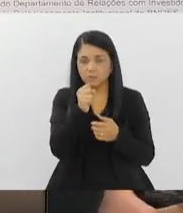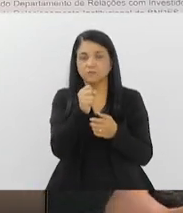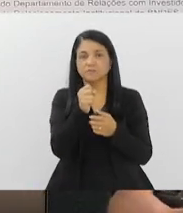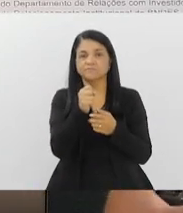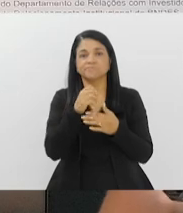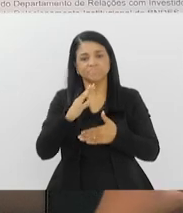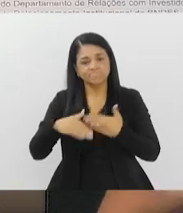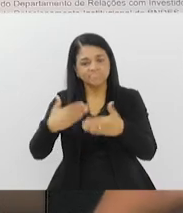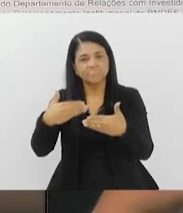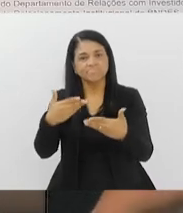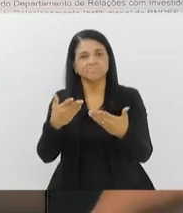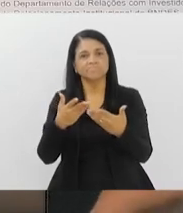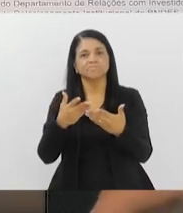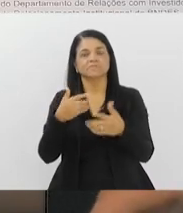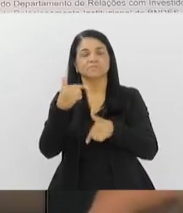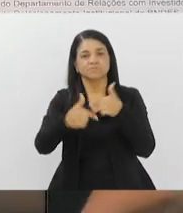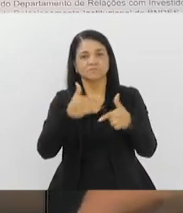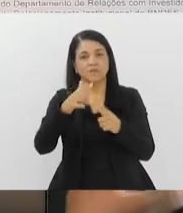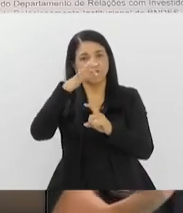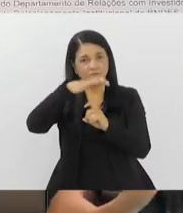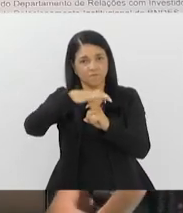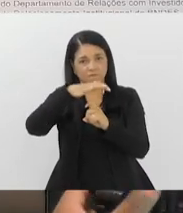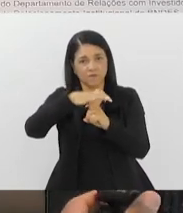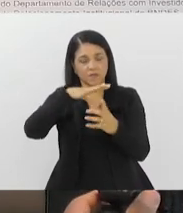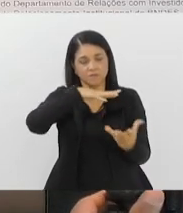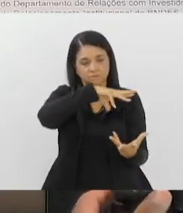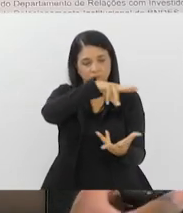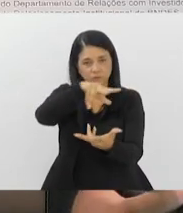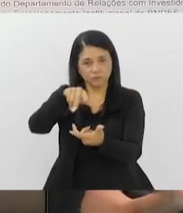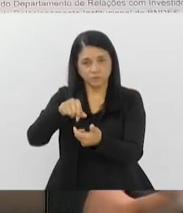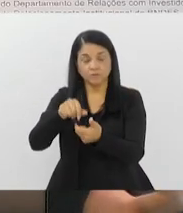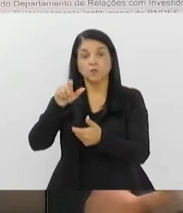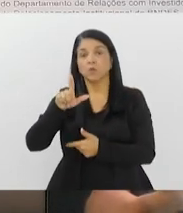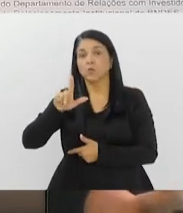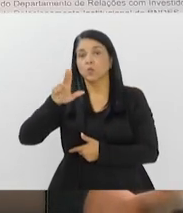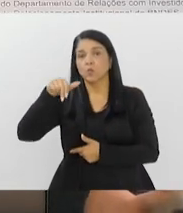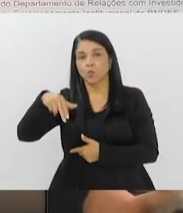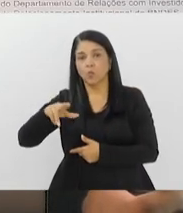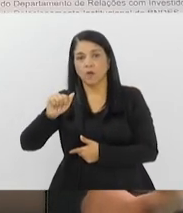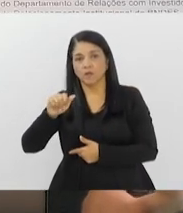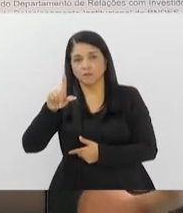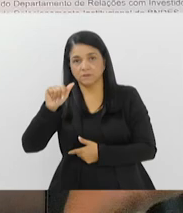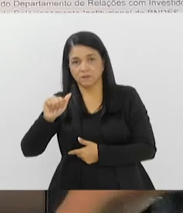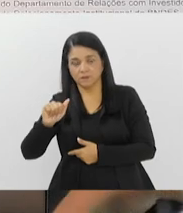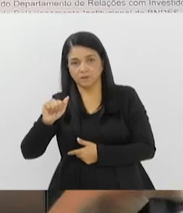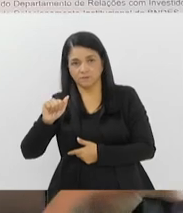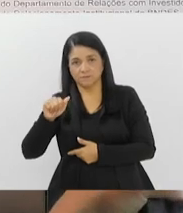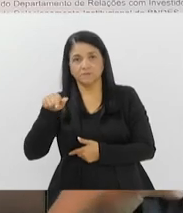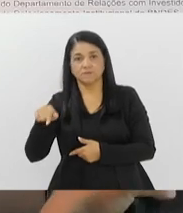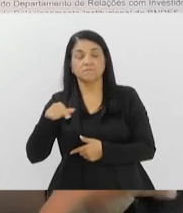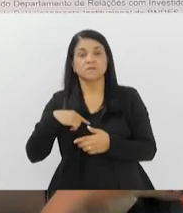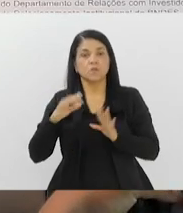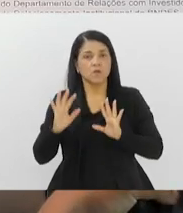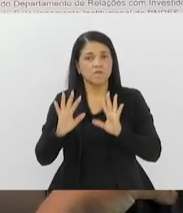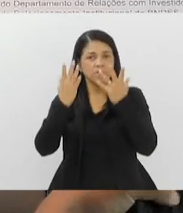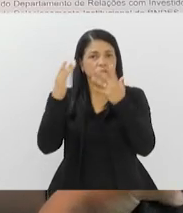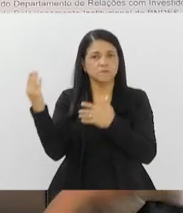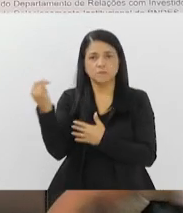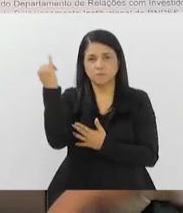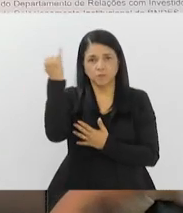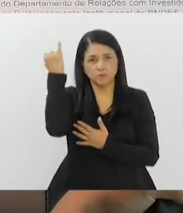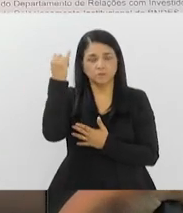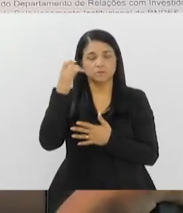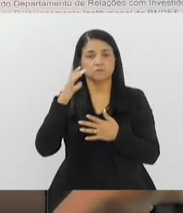de iniciativas como a Feira Internacional de Luanda, a FILDA, um dos eventos mais importantes